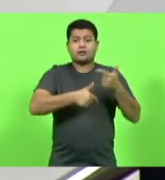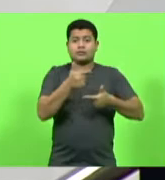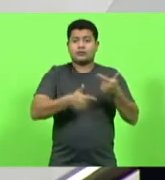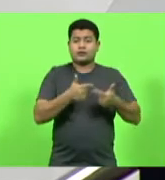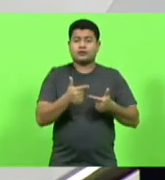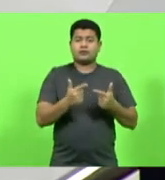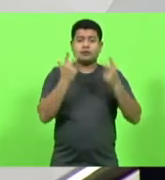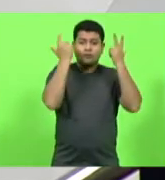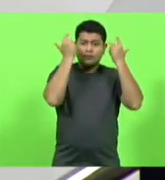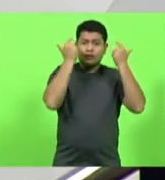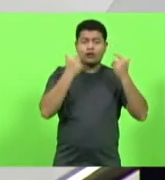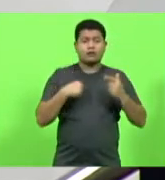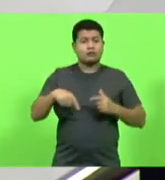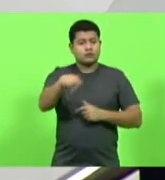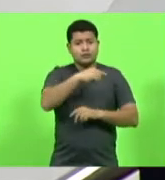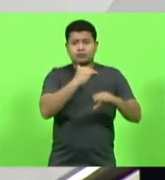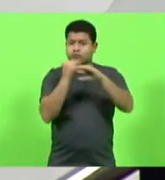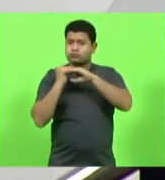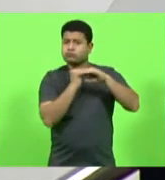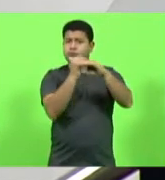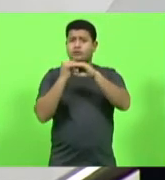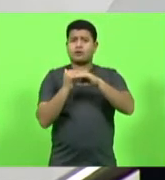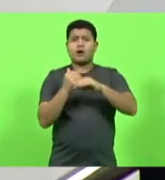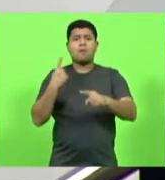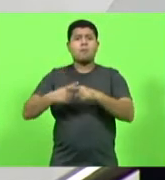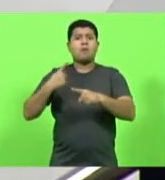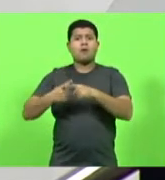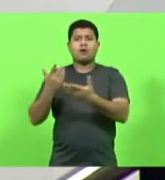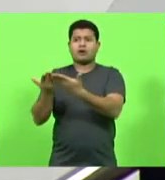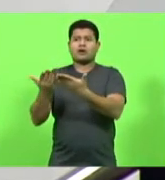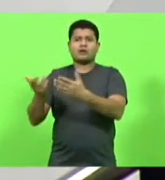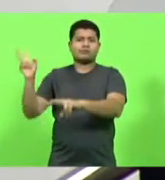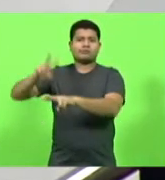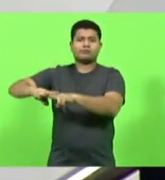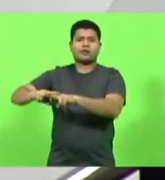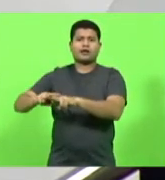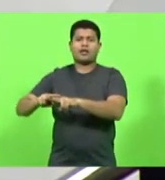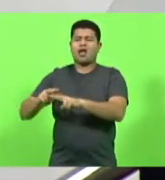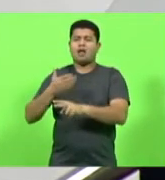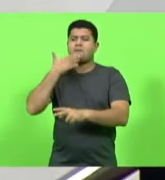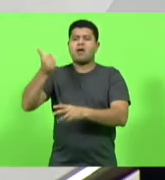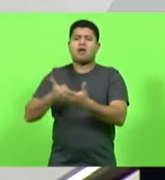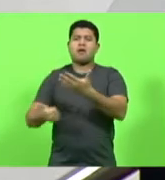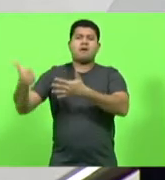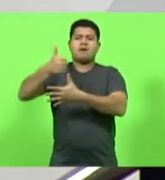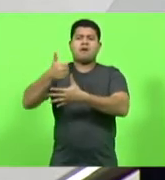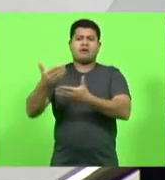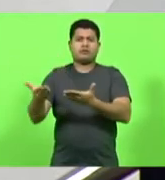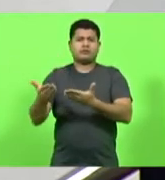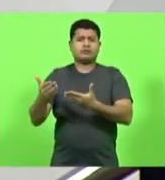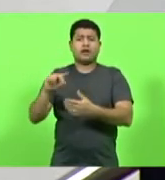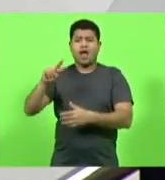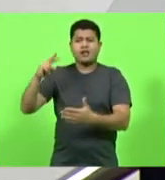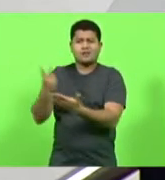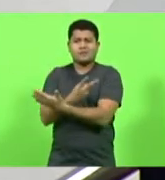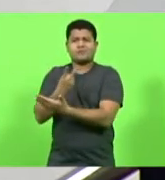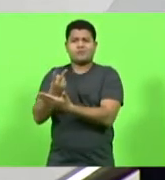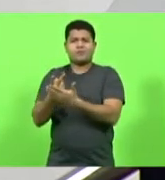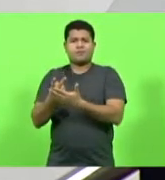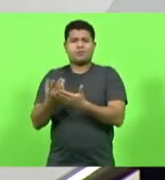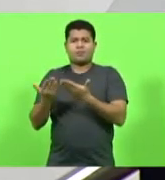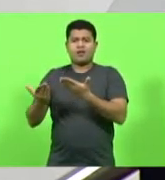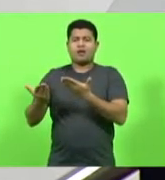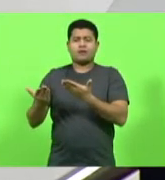somos iguais. Por que privilégio para o preso que cometeu atos ilícitos e por isso está lá pagando